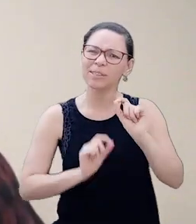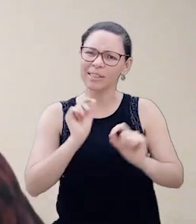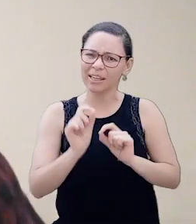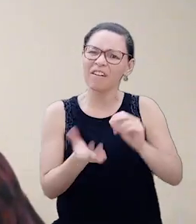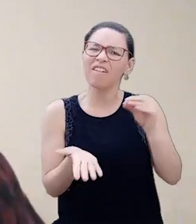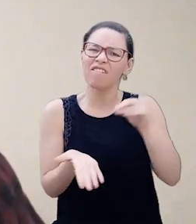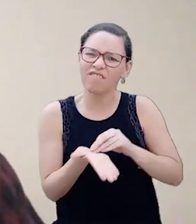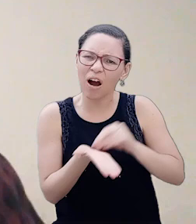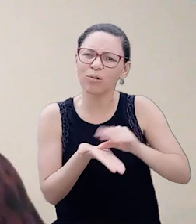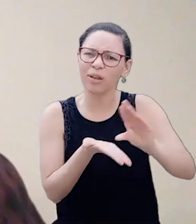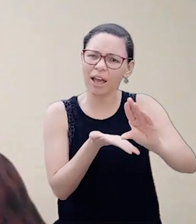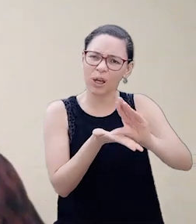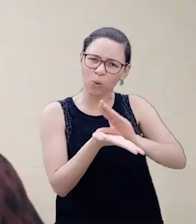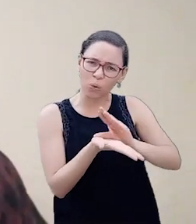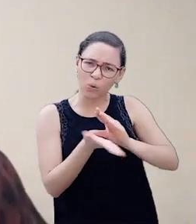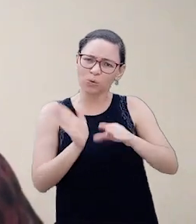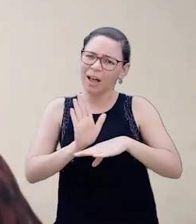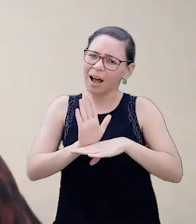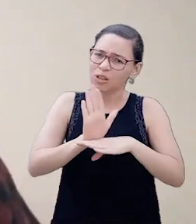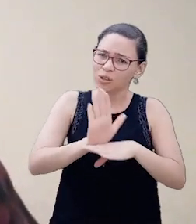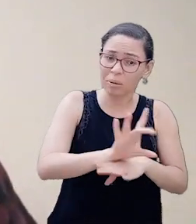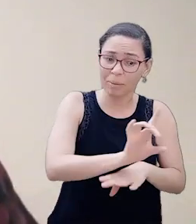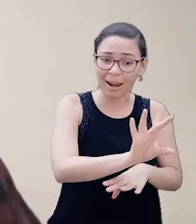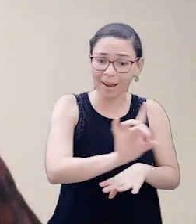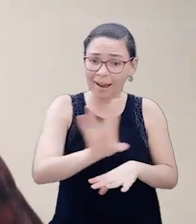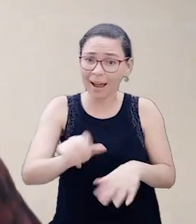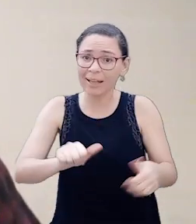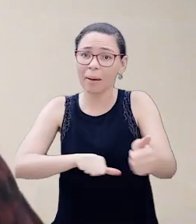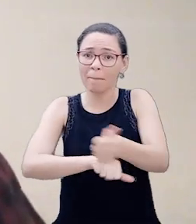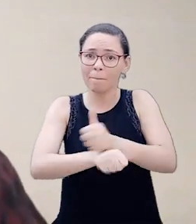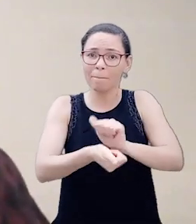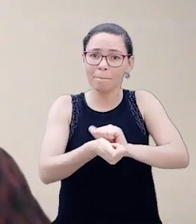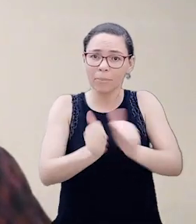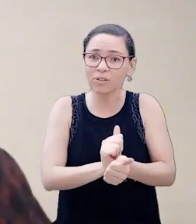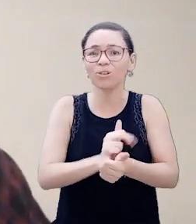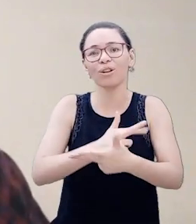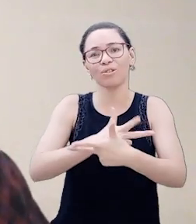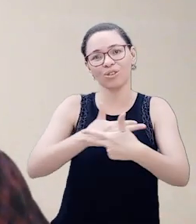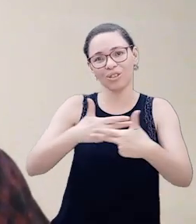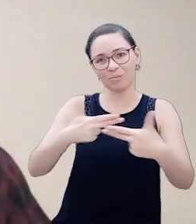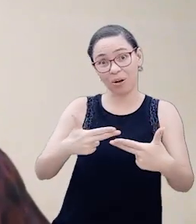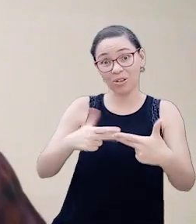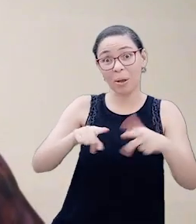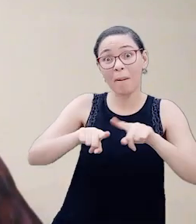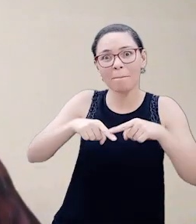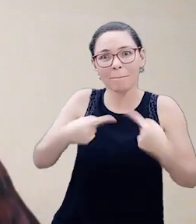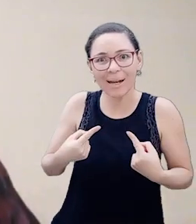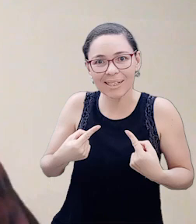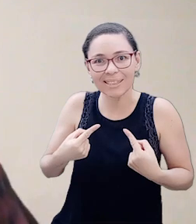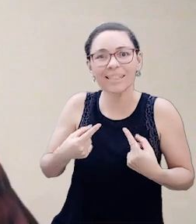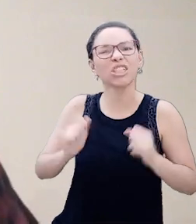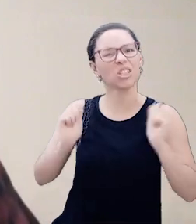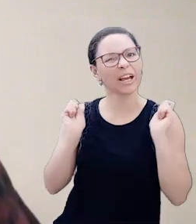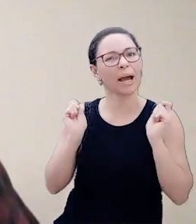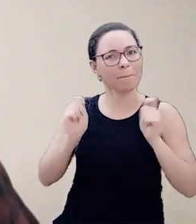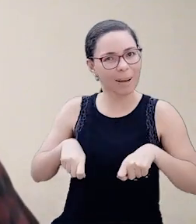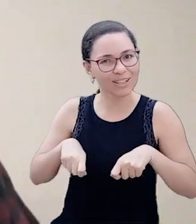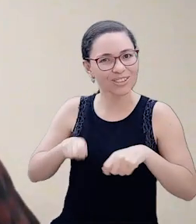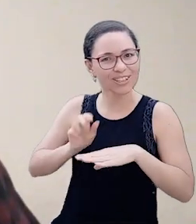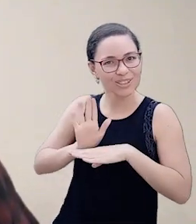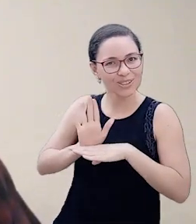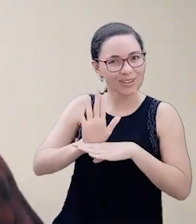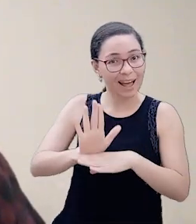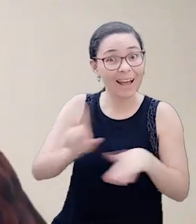políticas e culturais existentes, os Jogos nos mostram a importância da empatia e do fair play, e que podemos nos relacionar